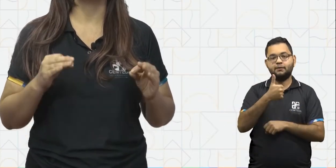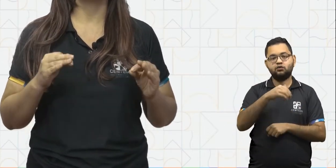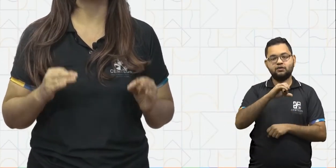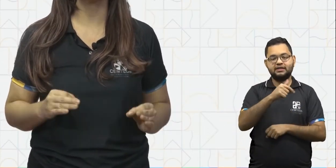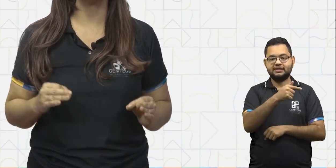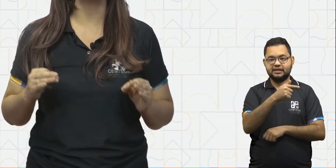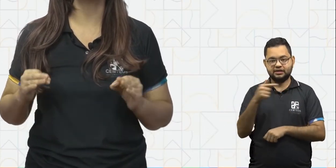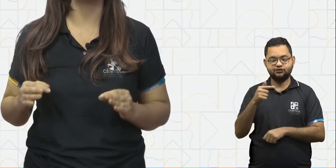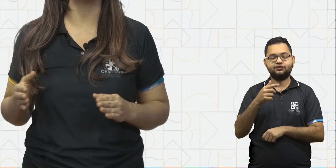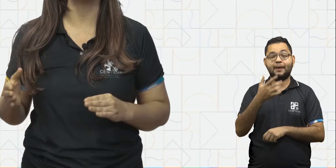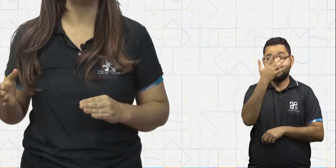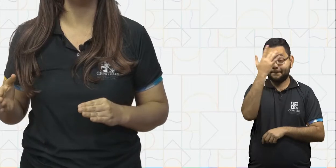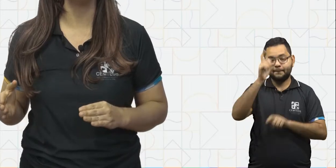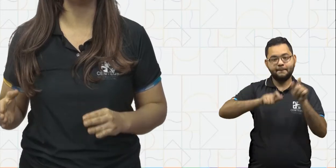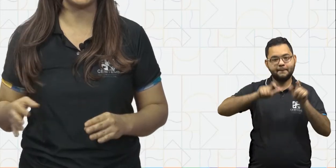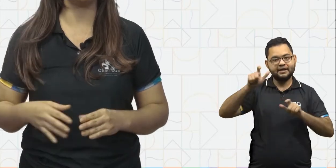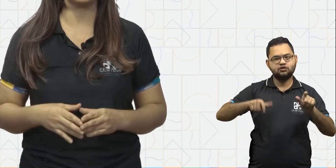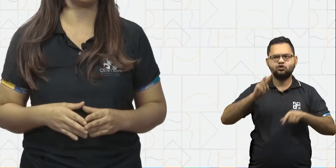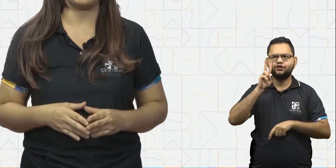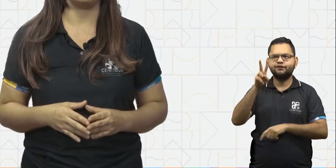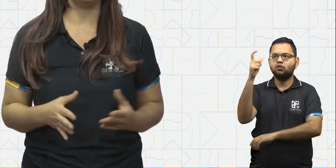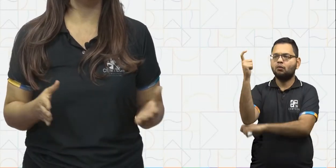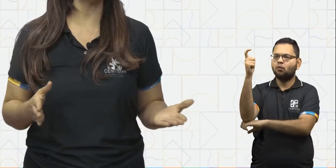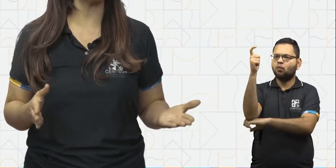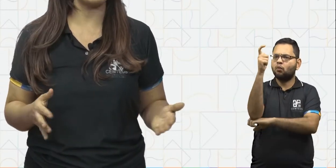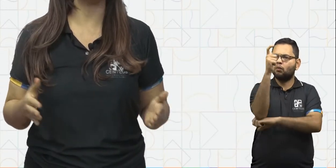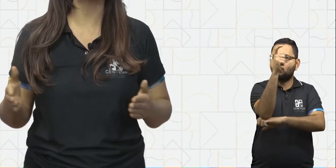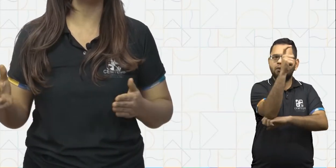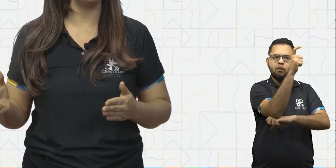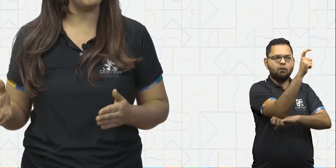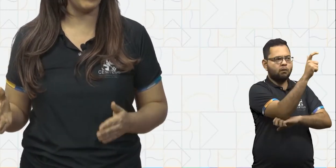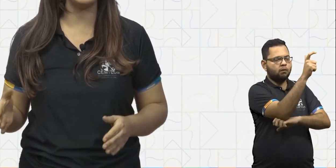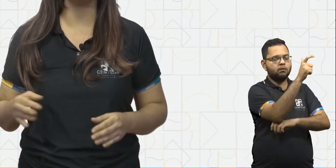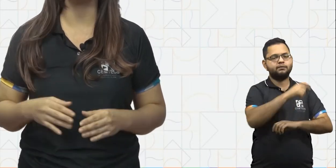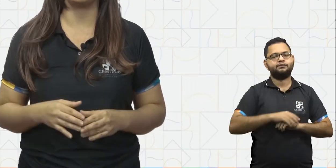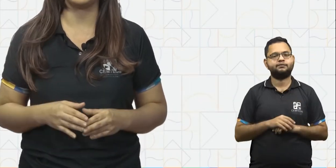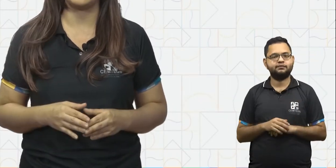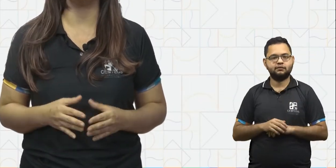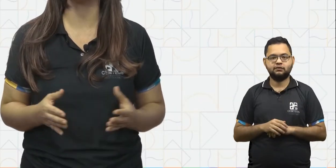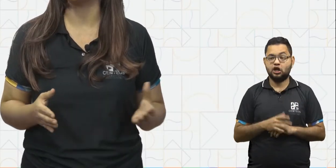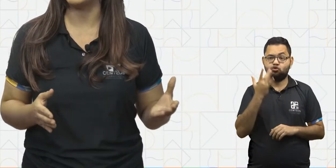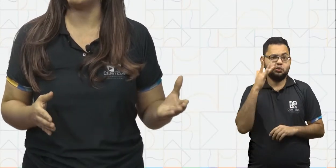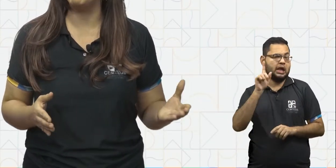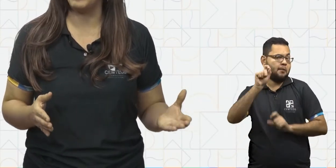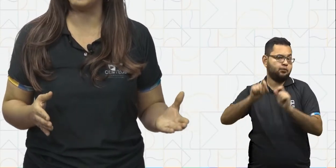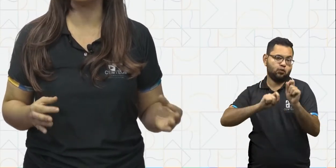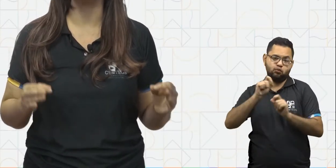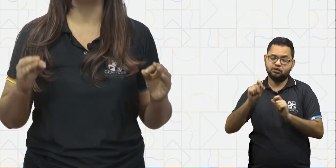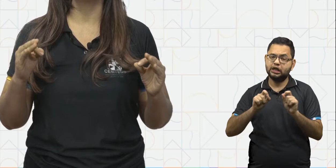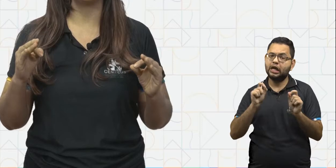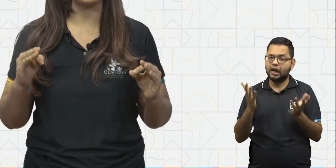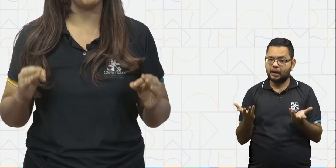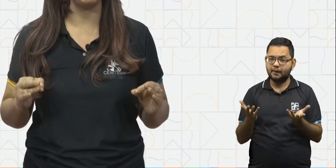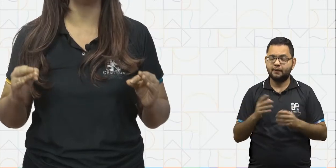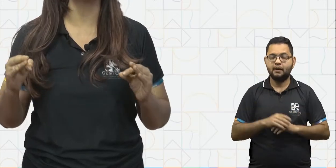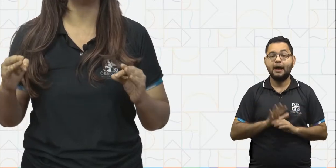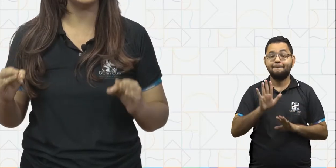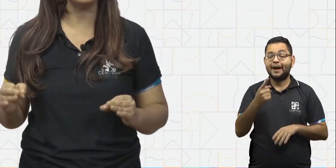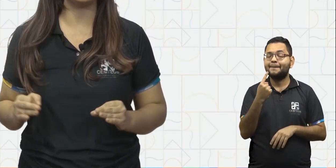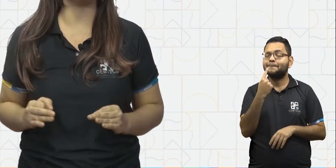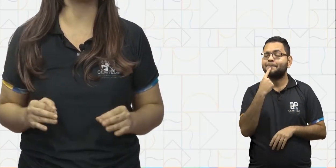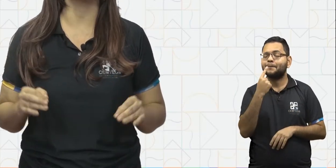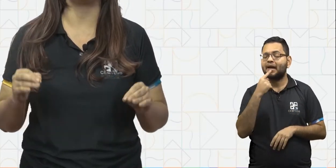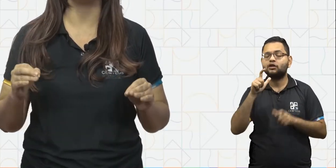1977, pessoas viram objetos no ar, os quais não foram identificados ao ponto do